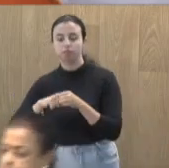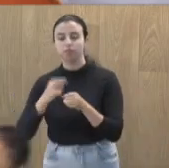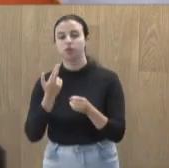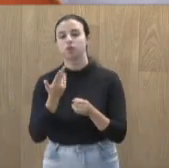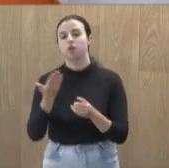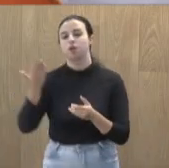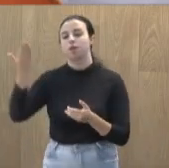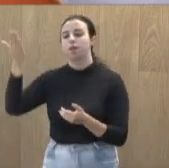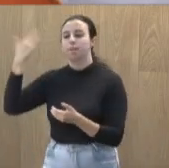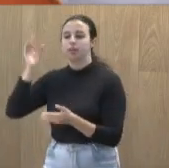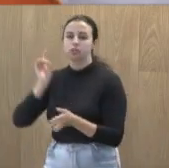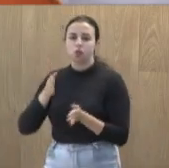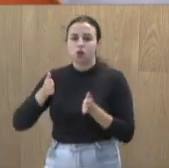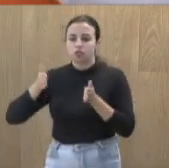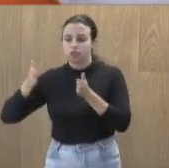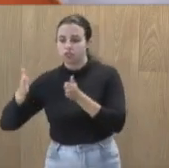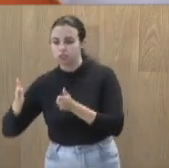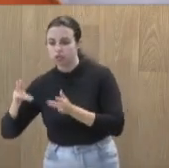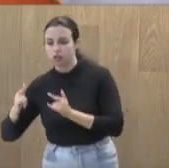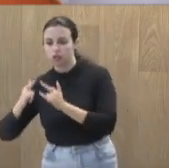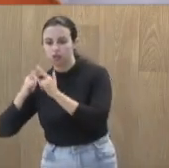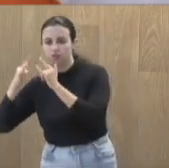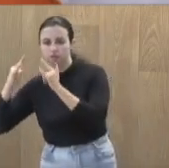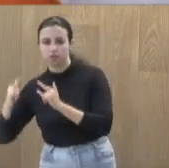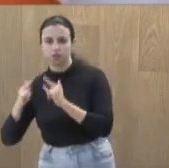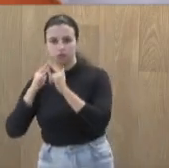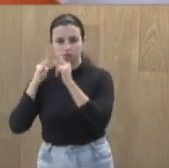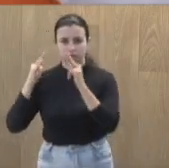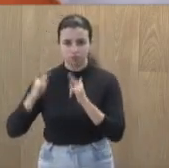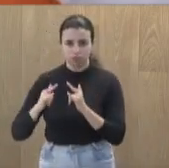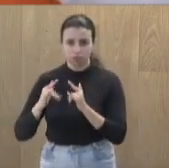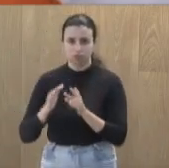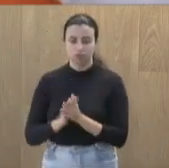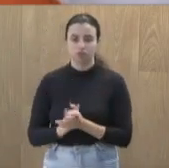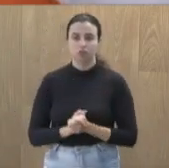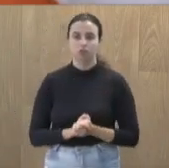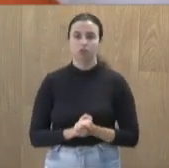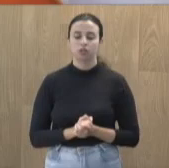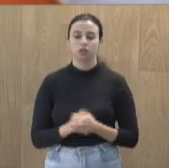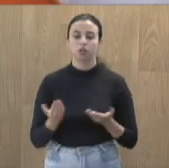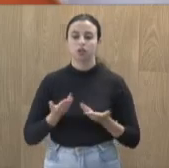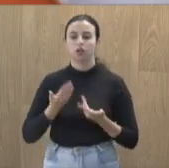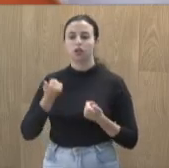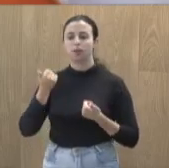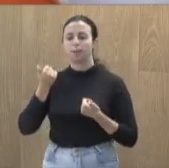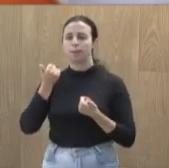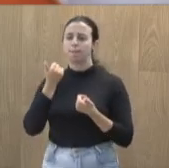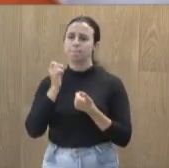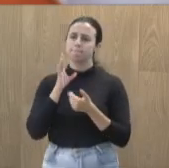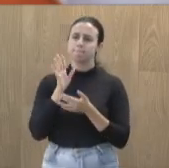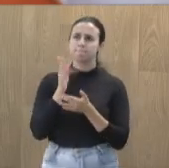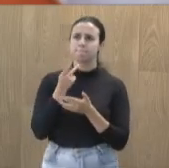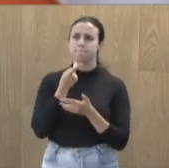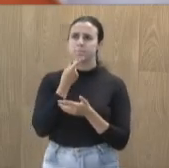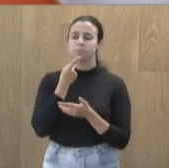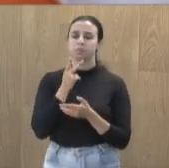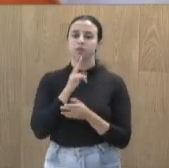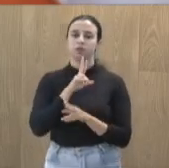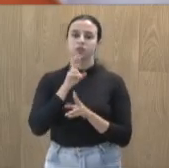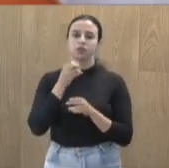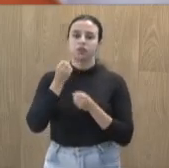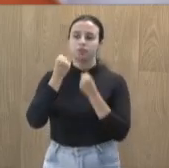era. Eu quero aqui fazer uma análise da audiência pública de ontem. Do 061